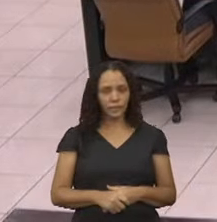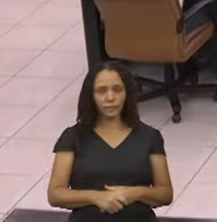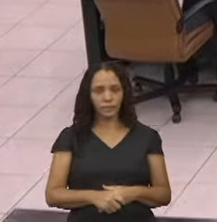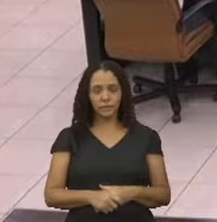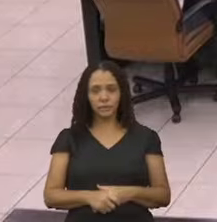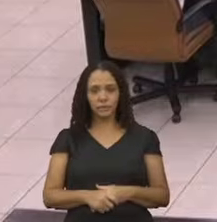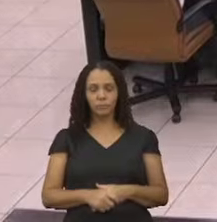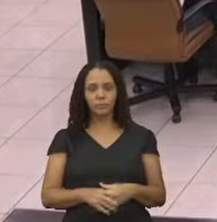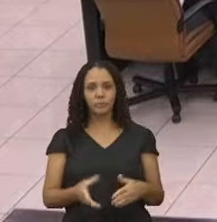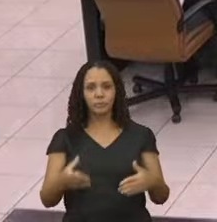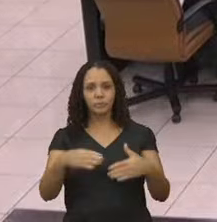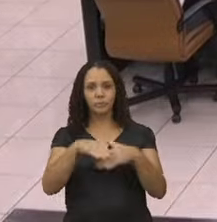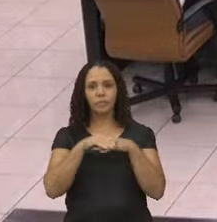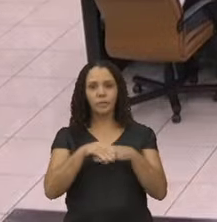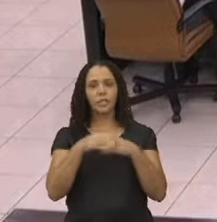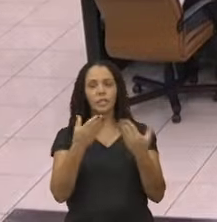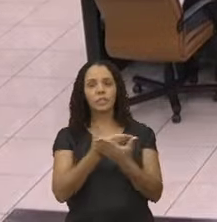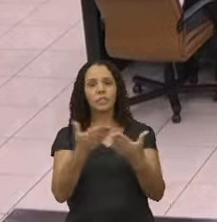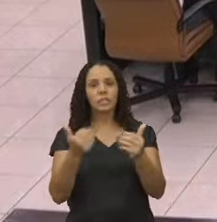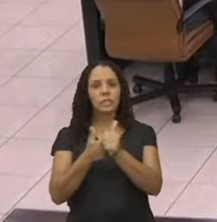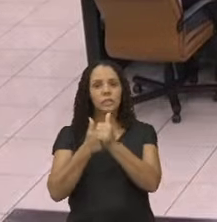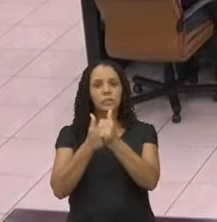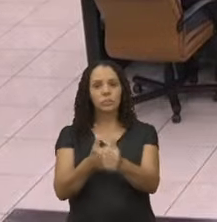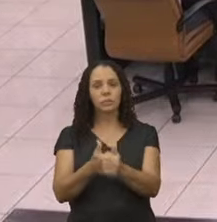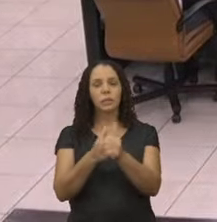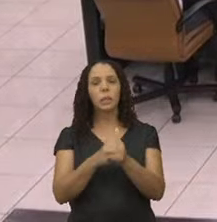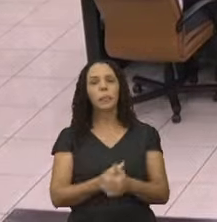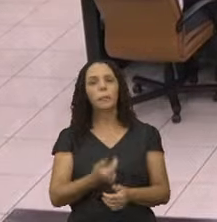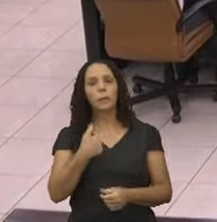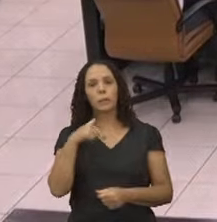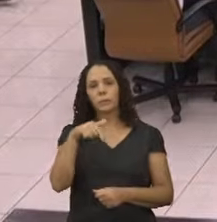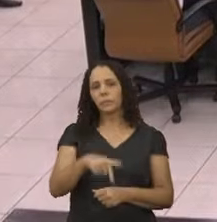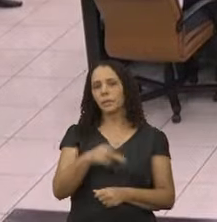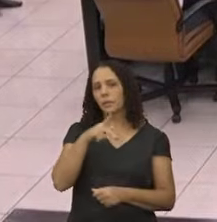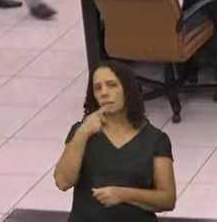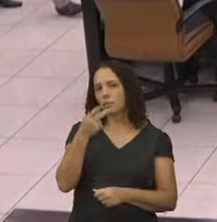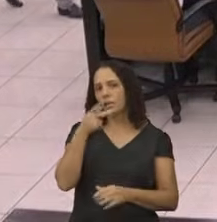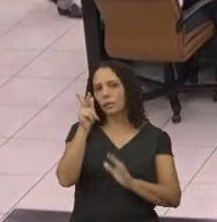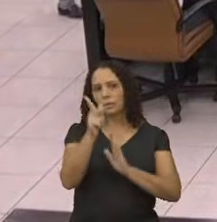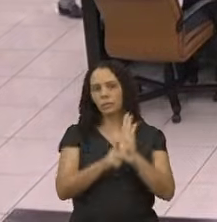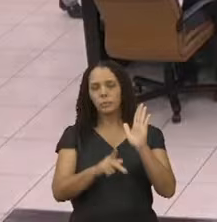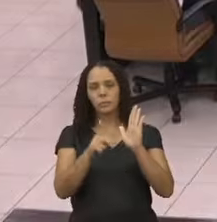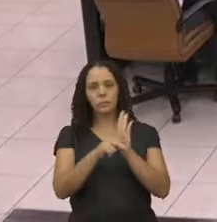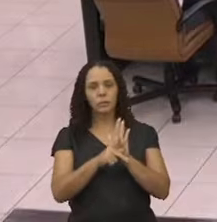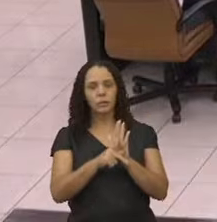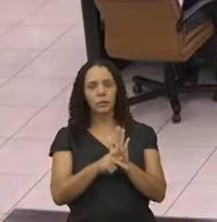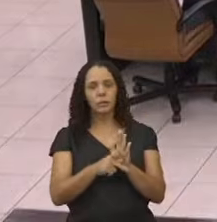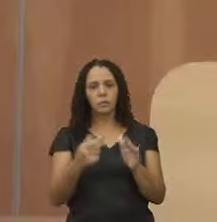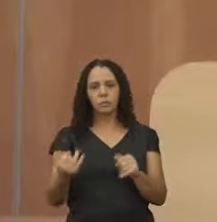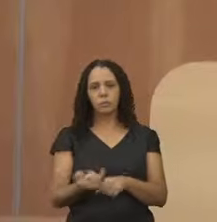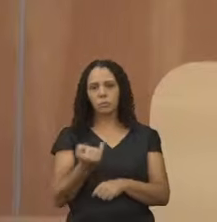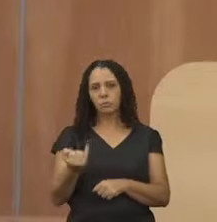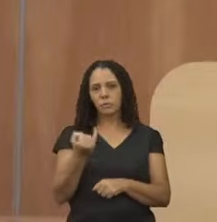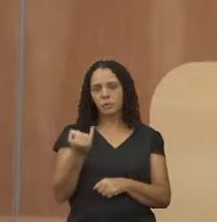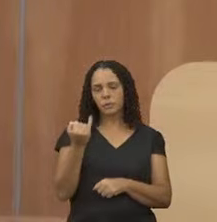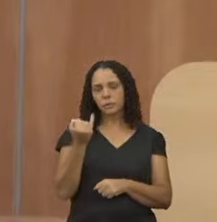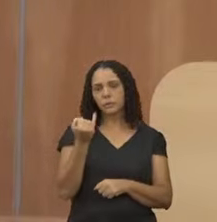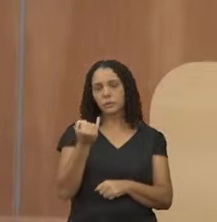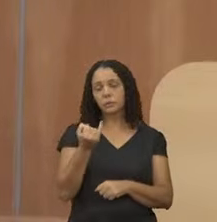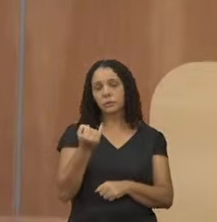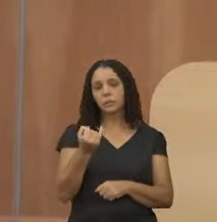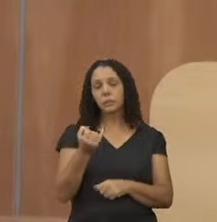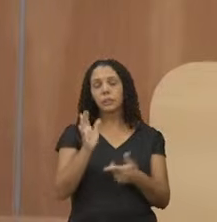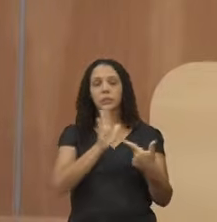Quero cumprimentar a todos que nos acompanham, vim aqui comentar sobre esse projeto aqui, muito importante, que